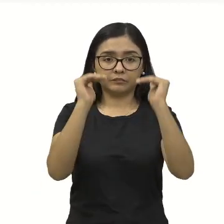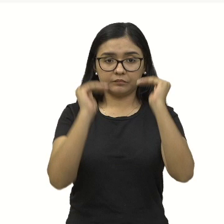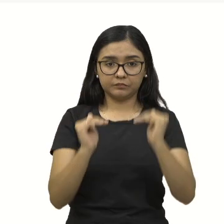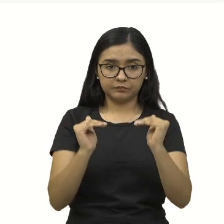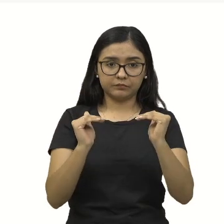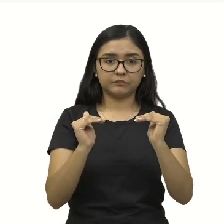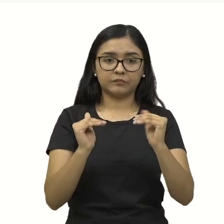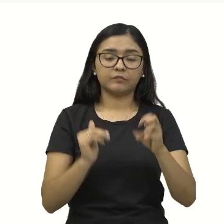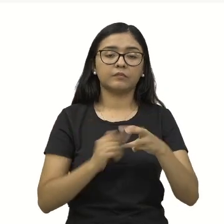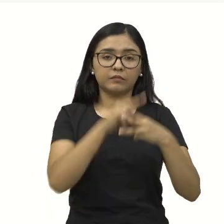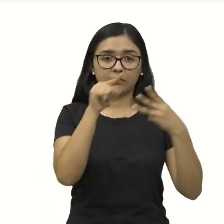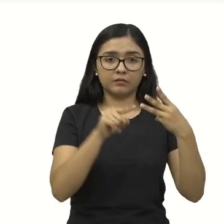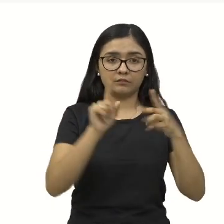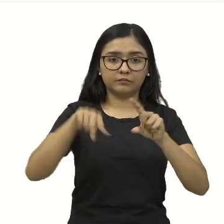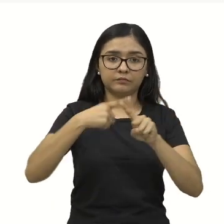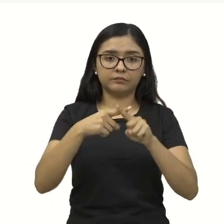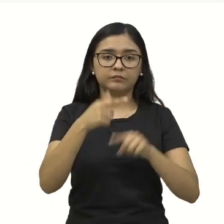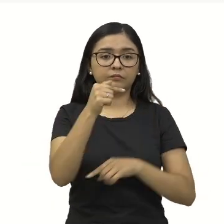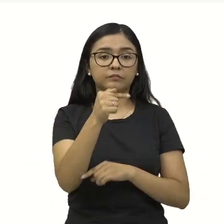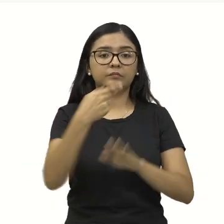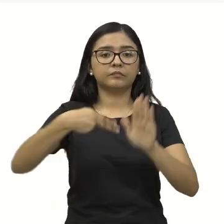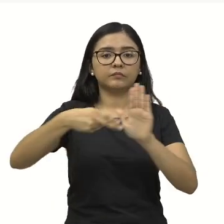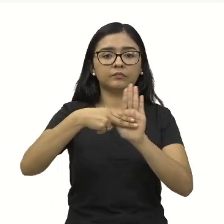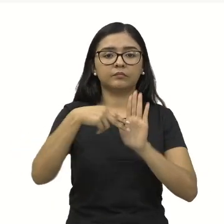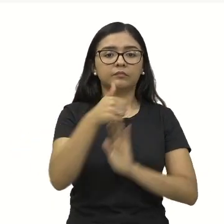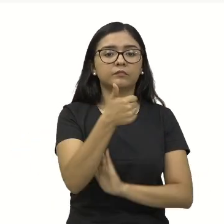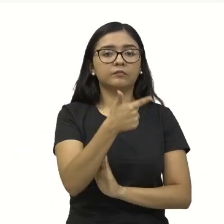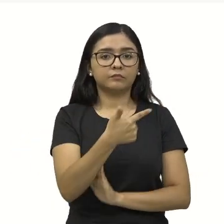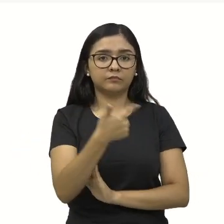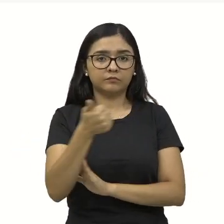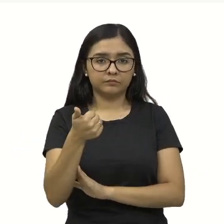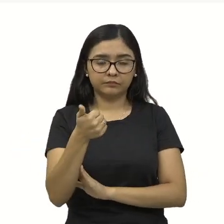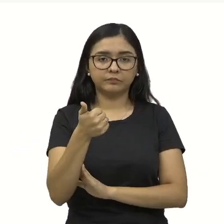linha. 3 vezes 7, 21.